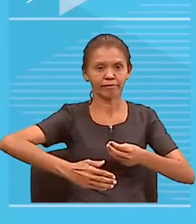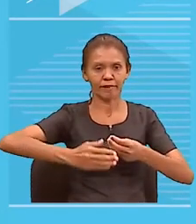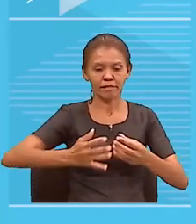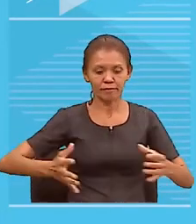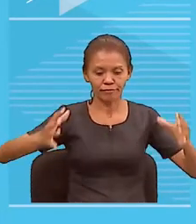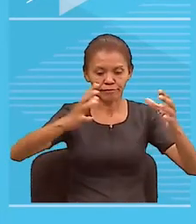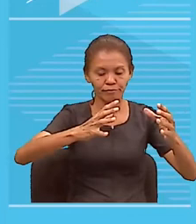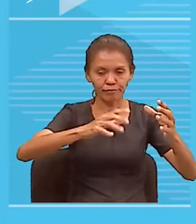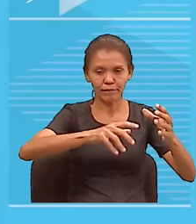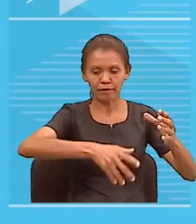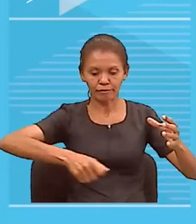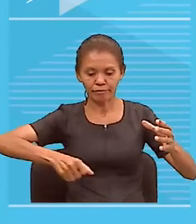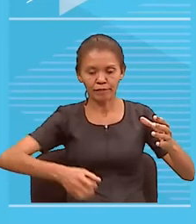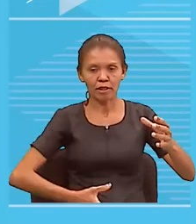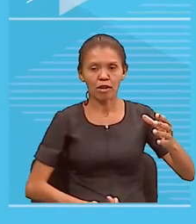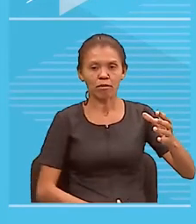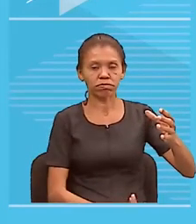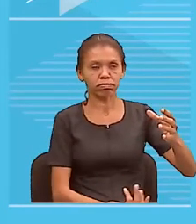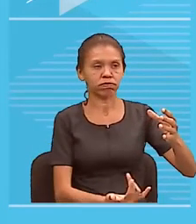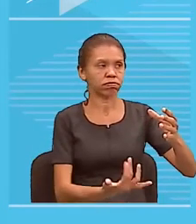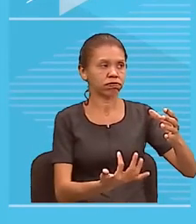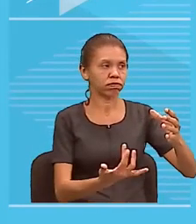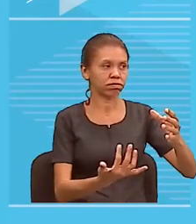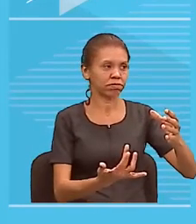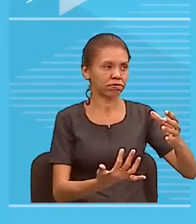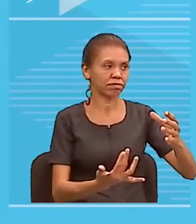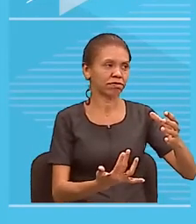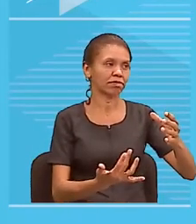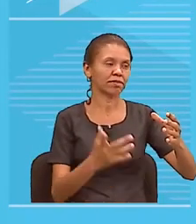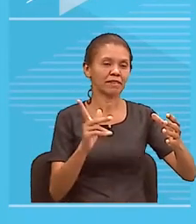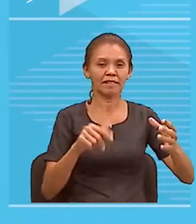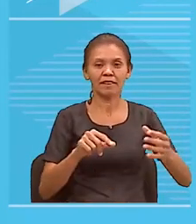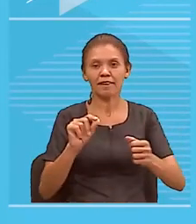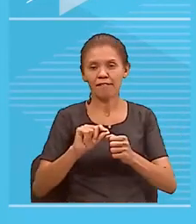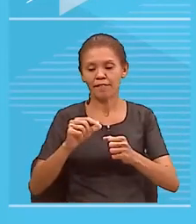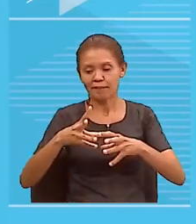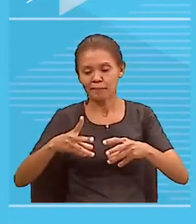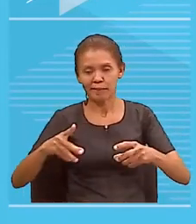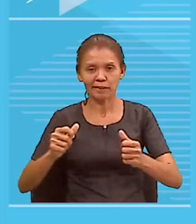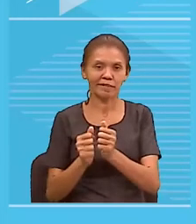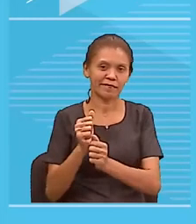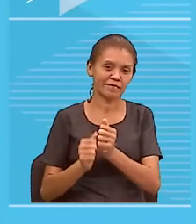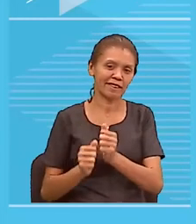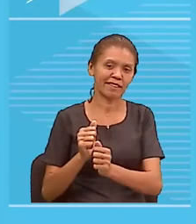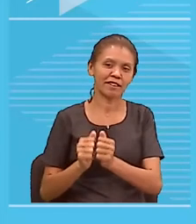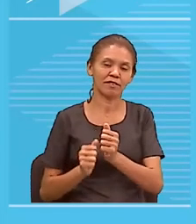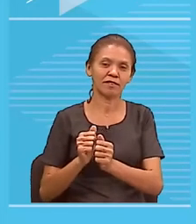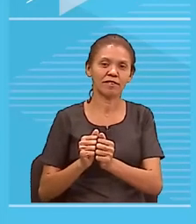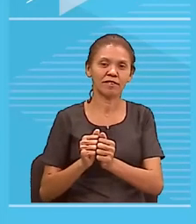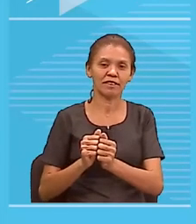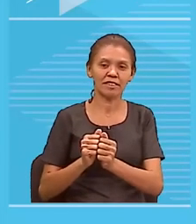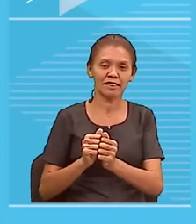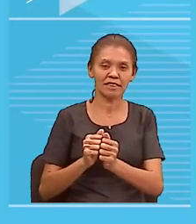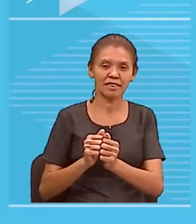água quente Ah e deixa lá e esse cuscuz de arroz com azeite de coco prove Joice você vai ver como